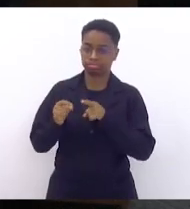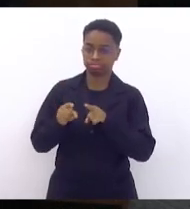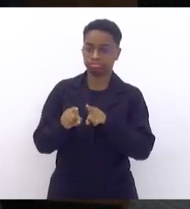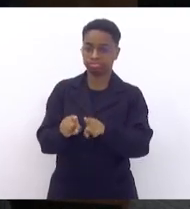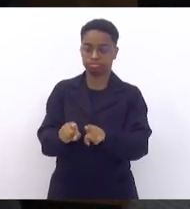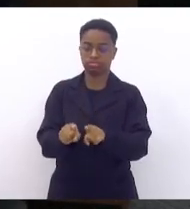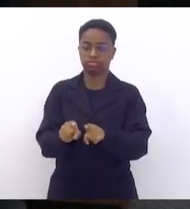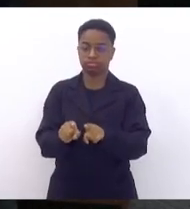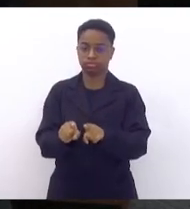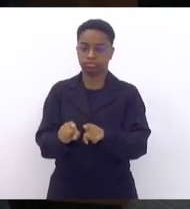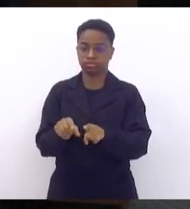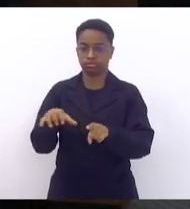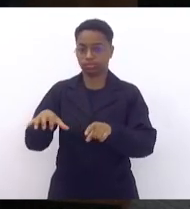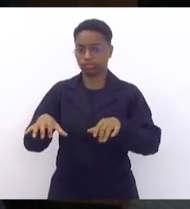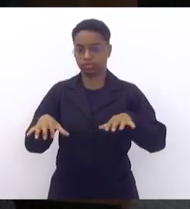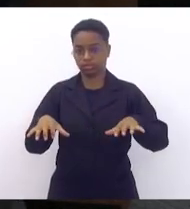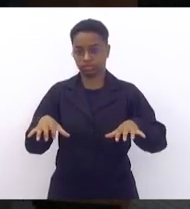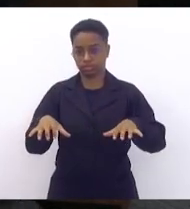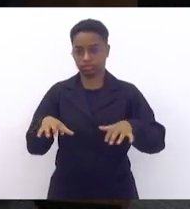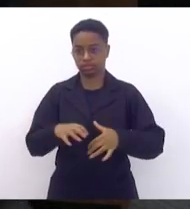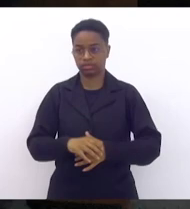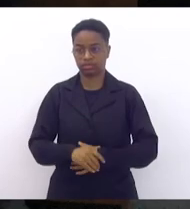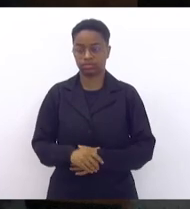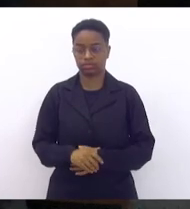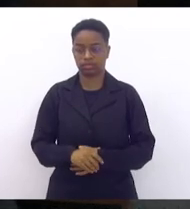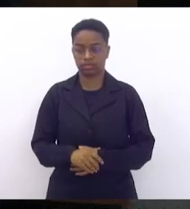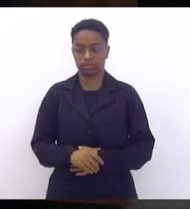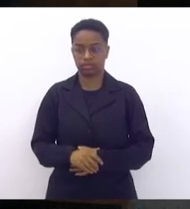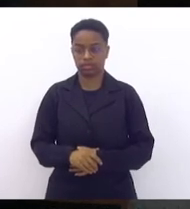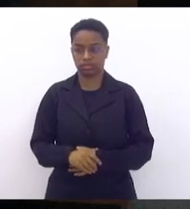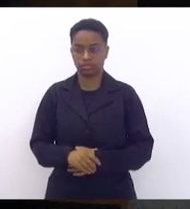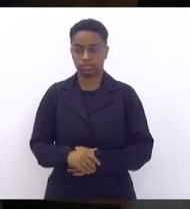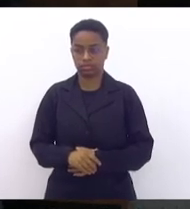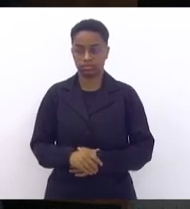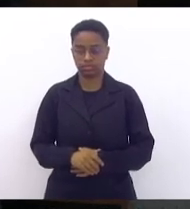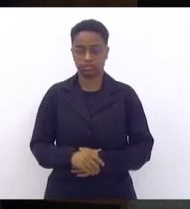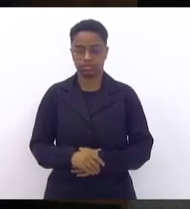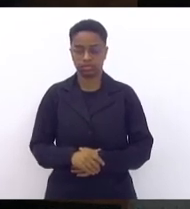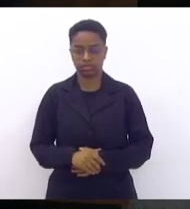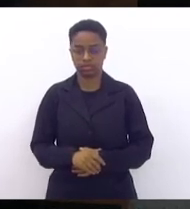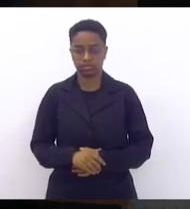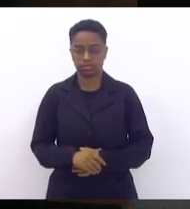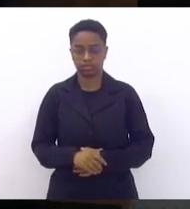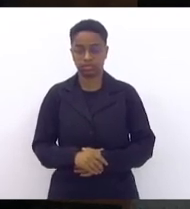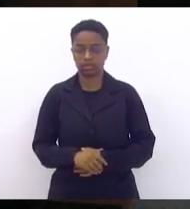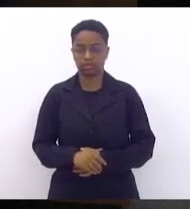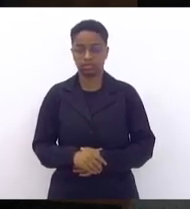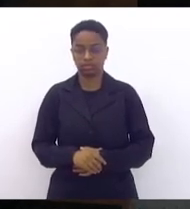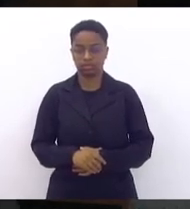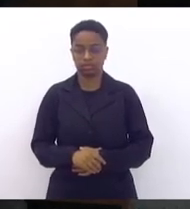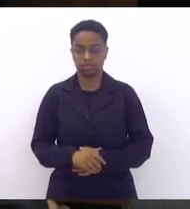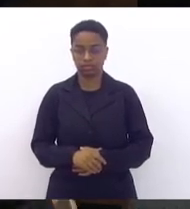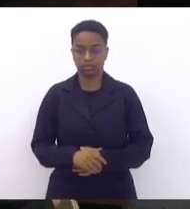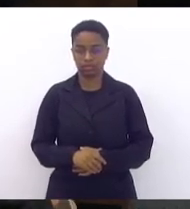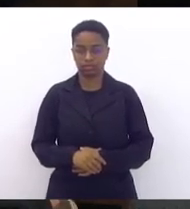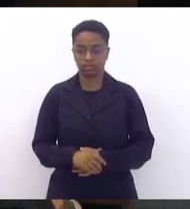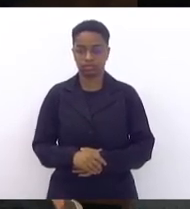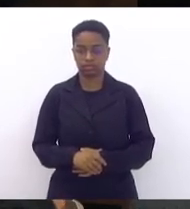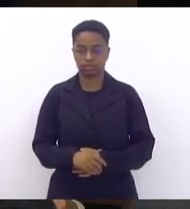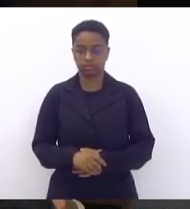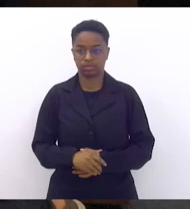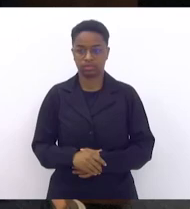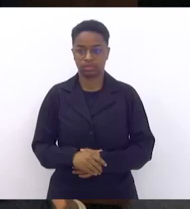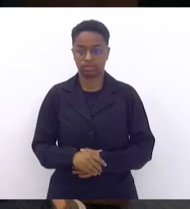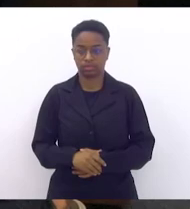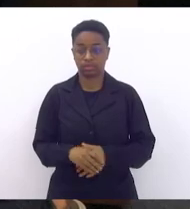da sociedade, essas duas vertentes. E também acabar com essa história, senhora presidente, e